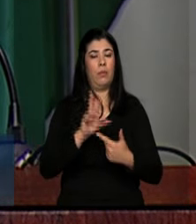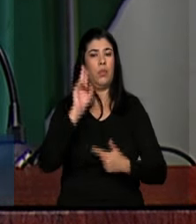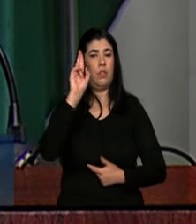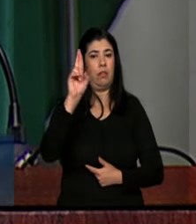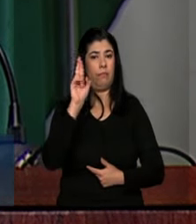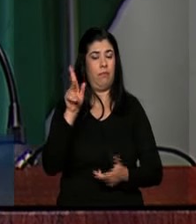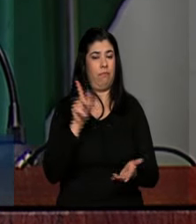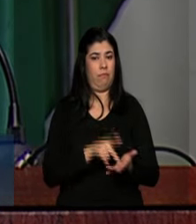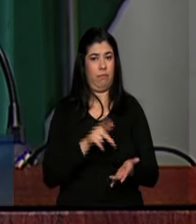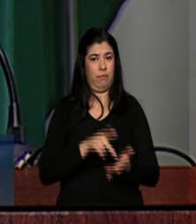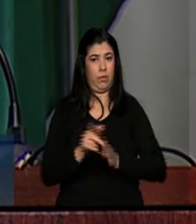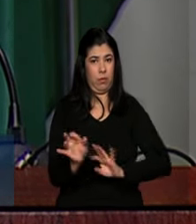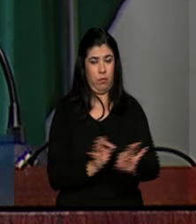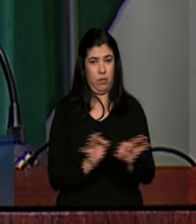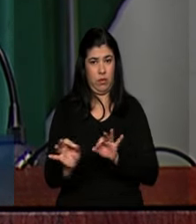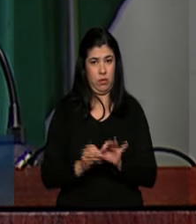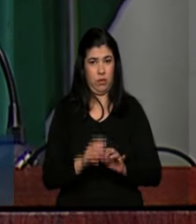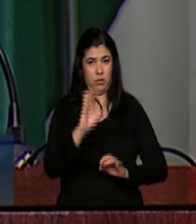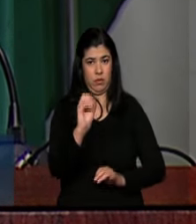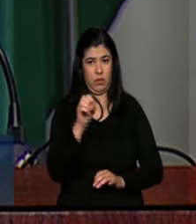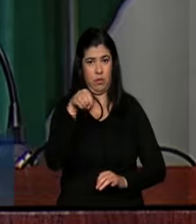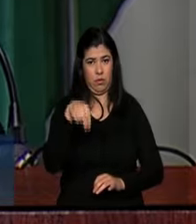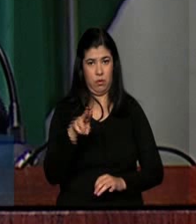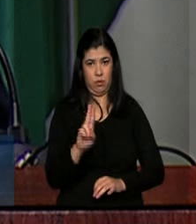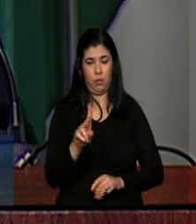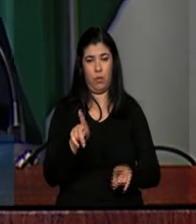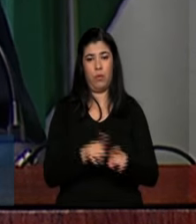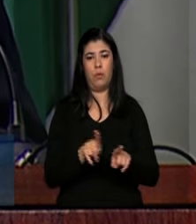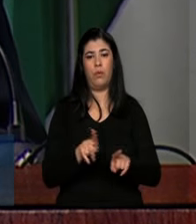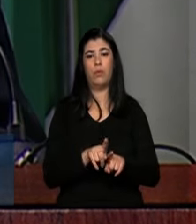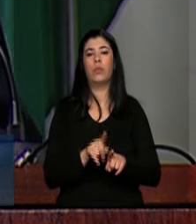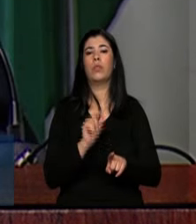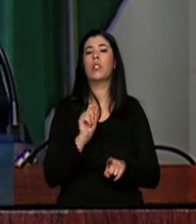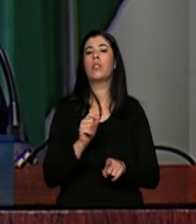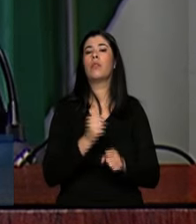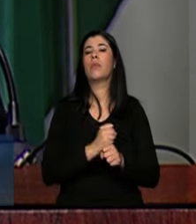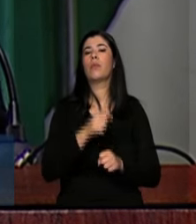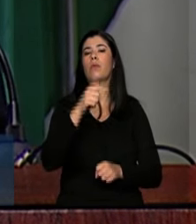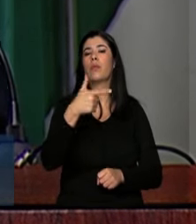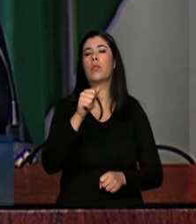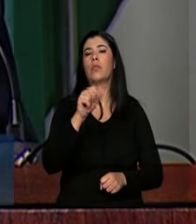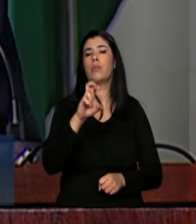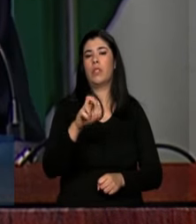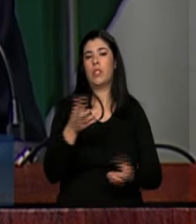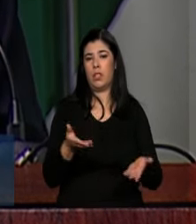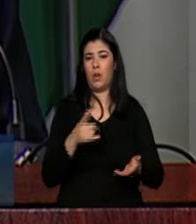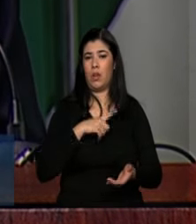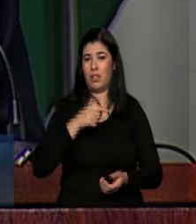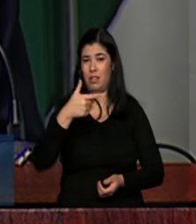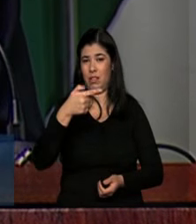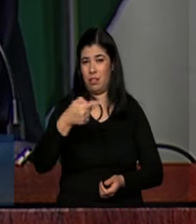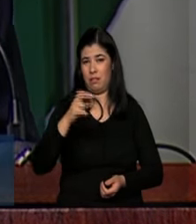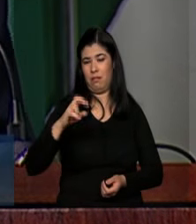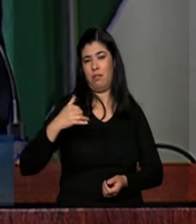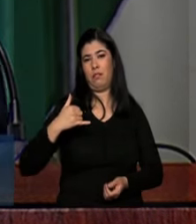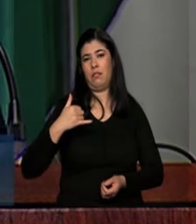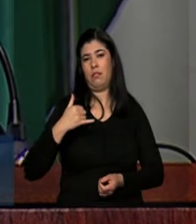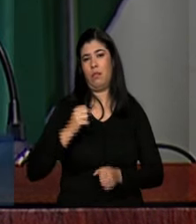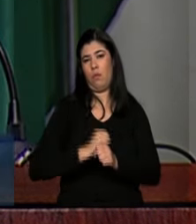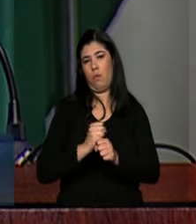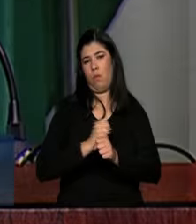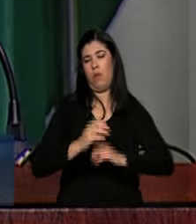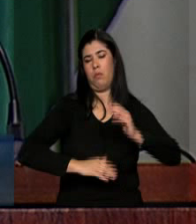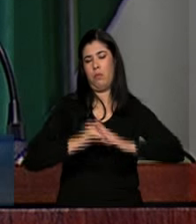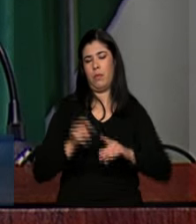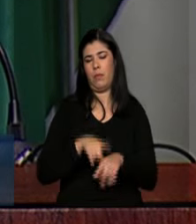representativa e eficaz a Organização das Nações Unidas, que completa em 2015 70 anos. Seu Conselho de Segurança,